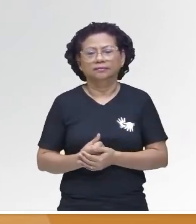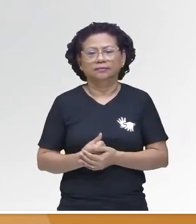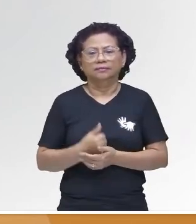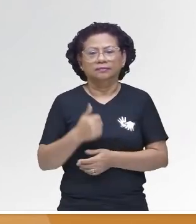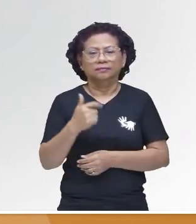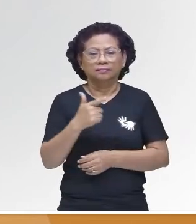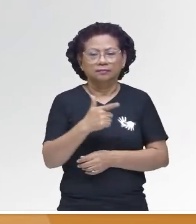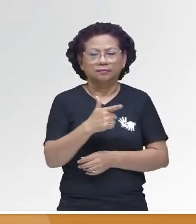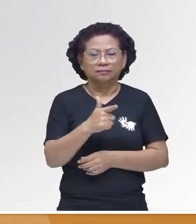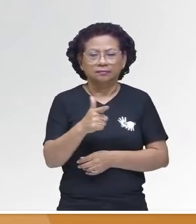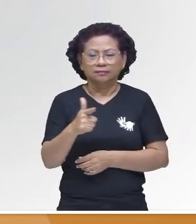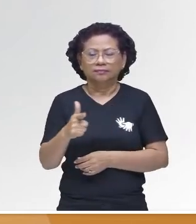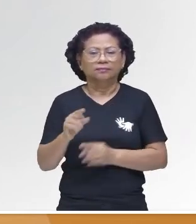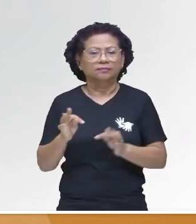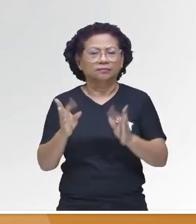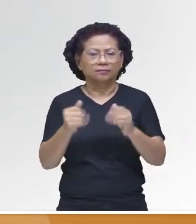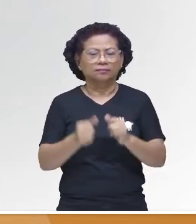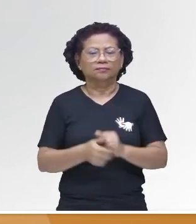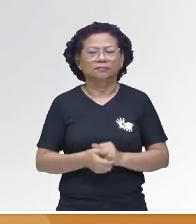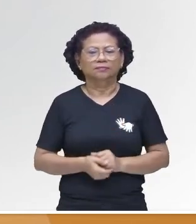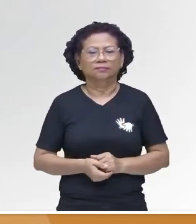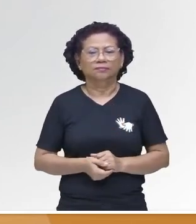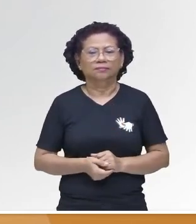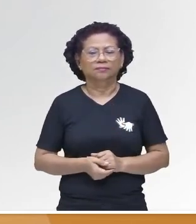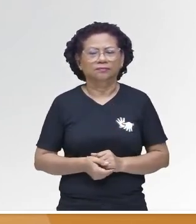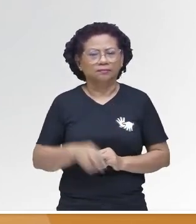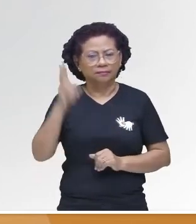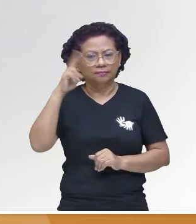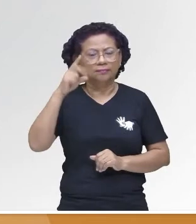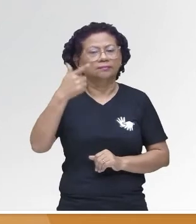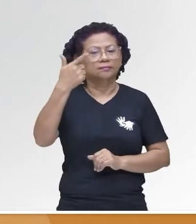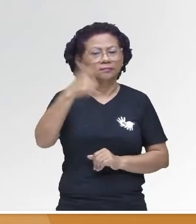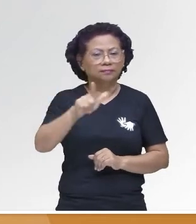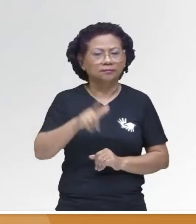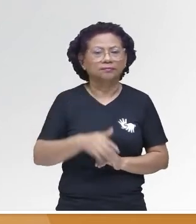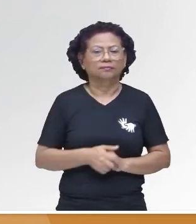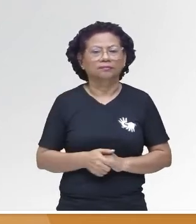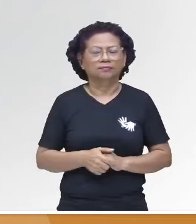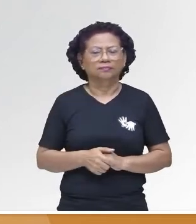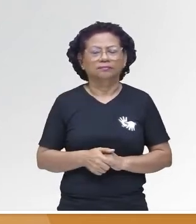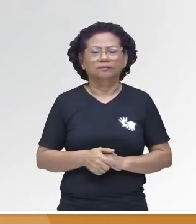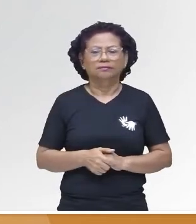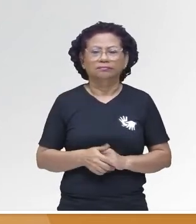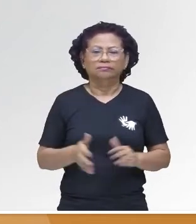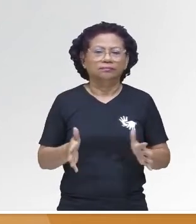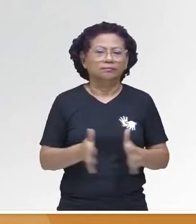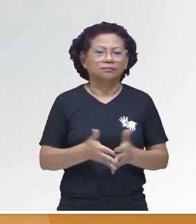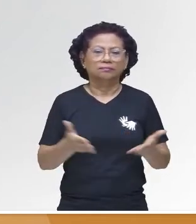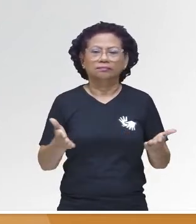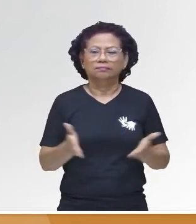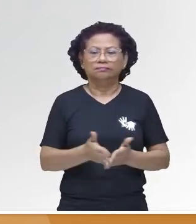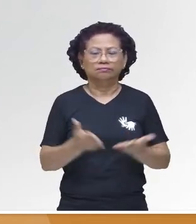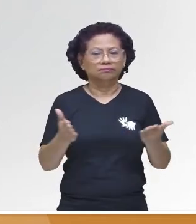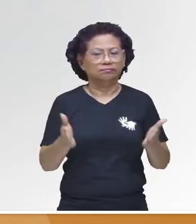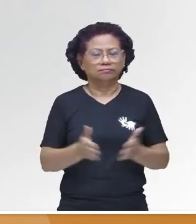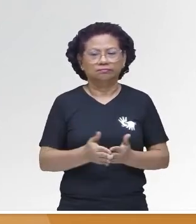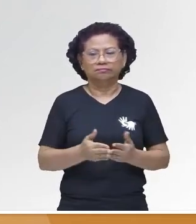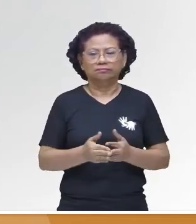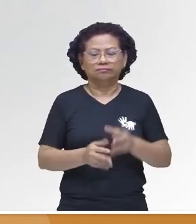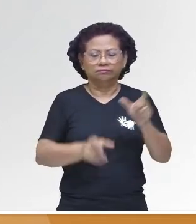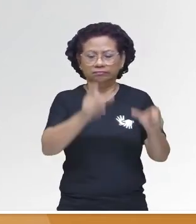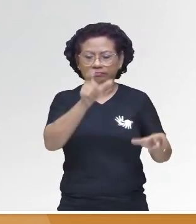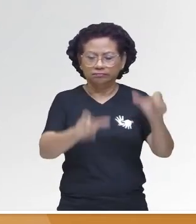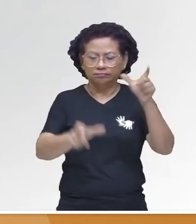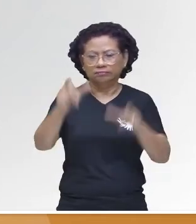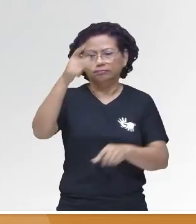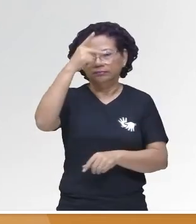aí os motivos, só para a gente relembrar, total descaso e miséria, que não deixavam que houvesse